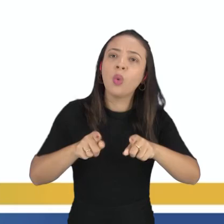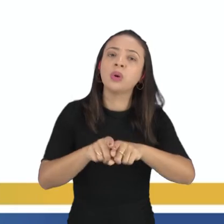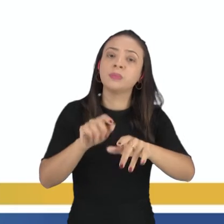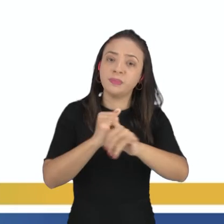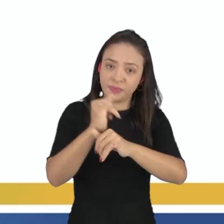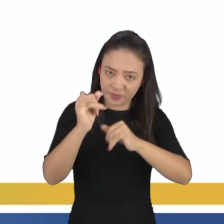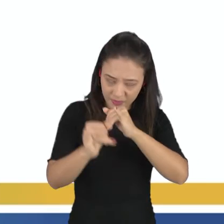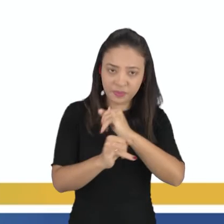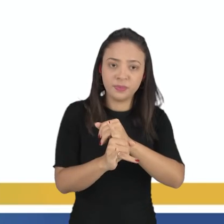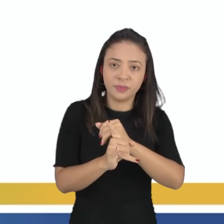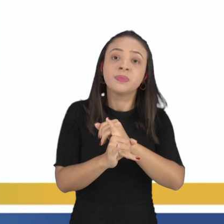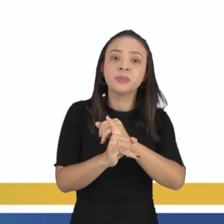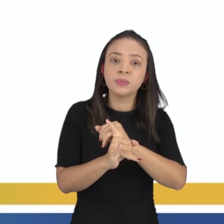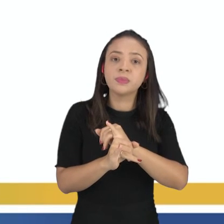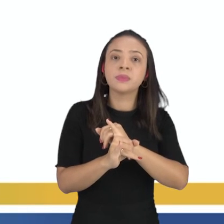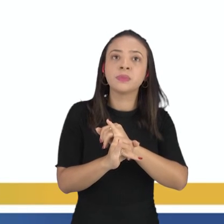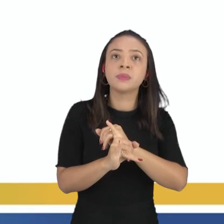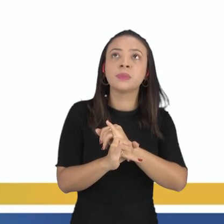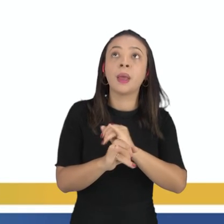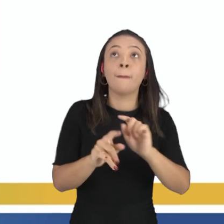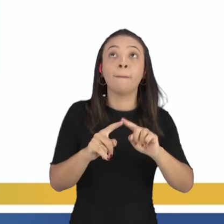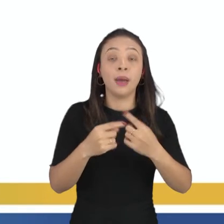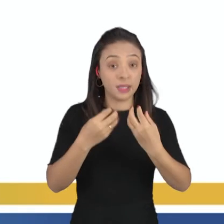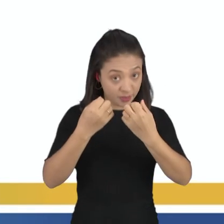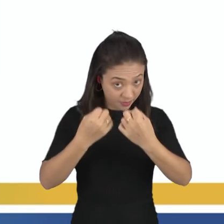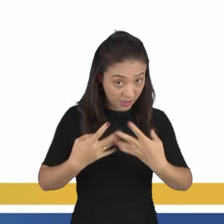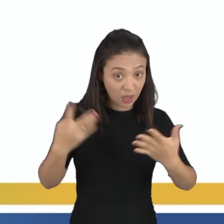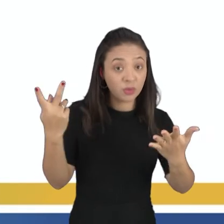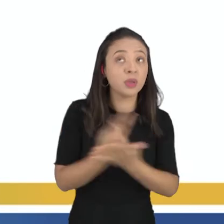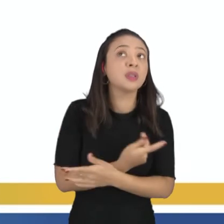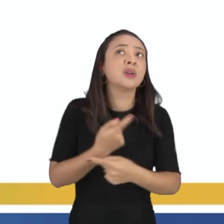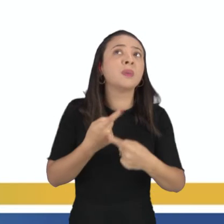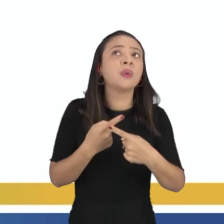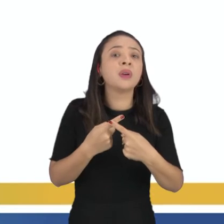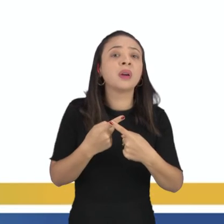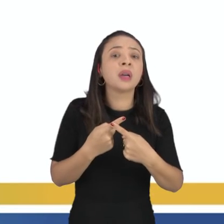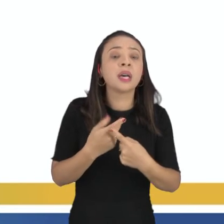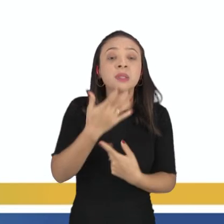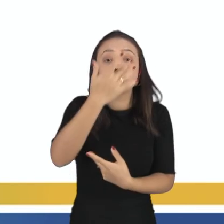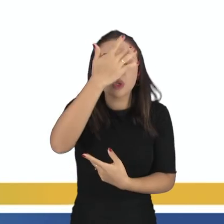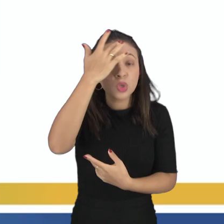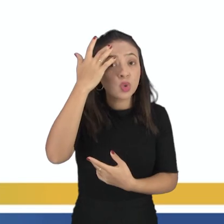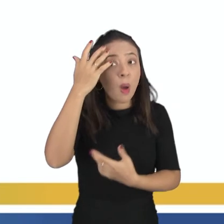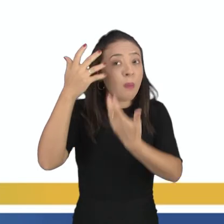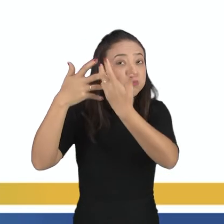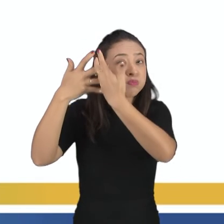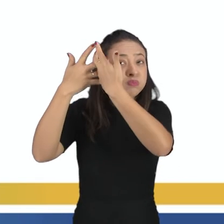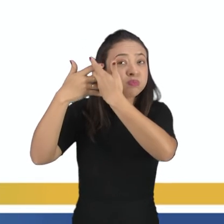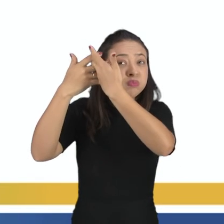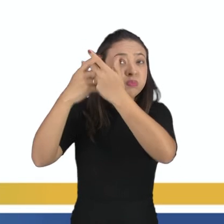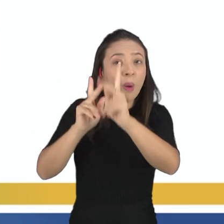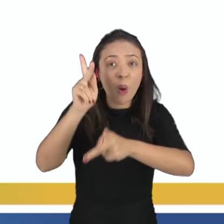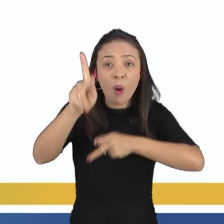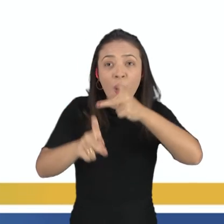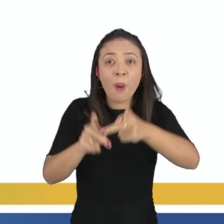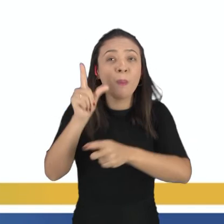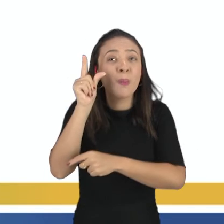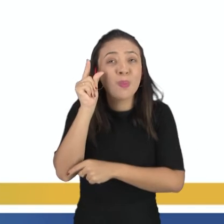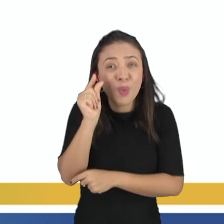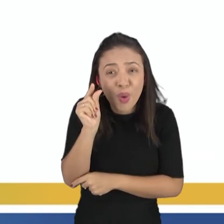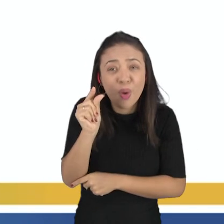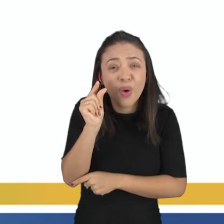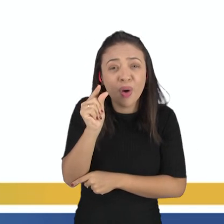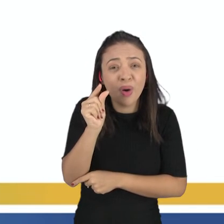internet e ele vai dizer que isso ocorre em grande parte devido ao baixo senso crítico da população e